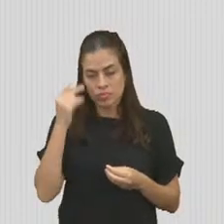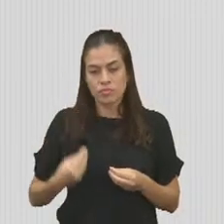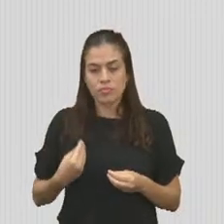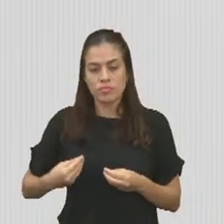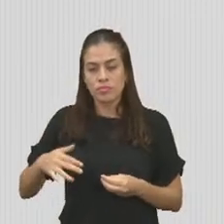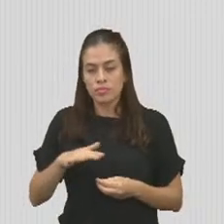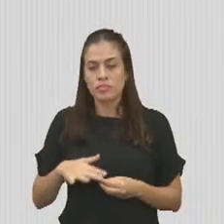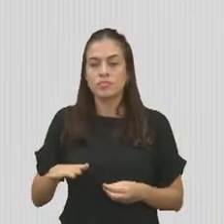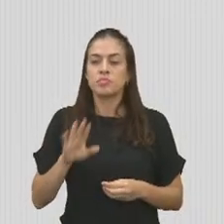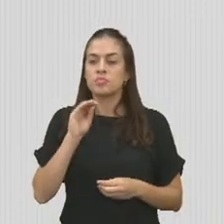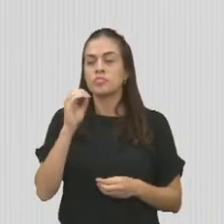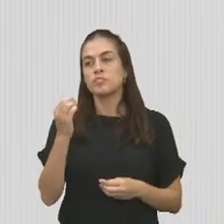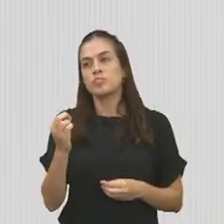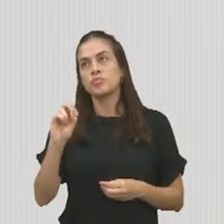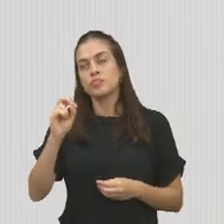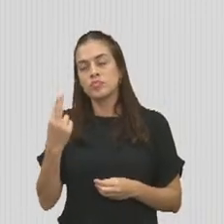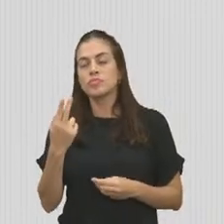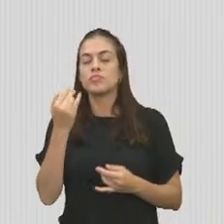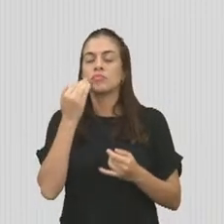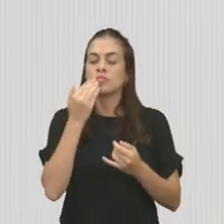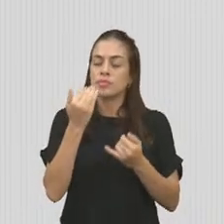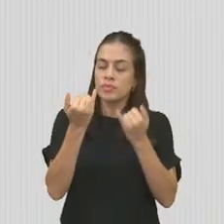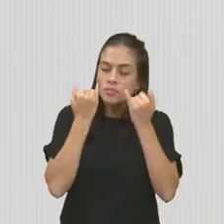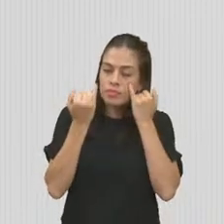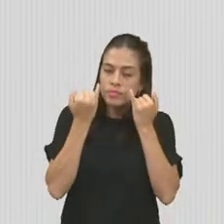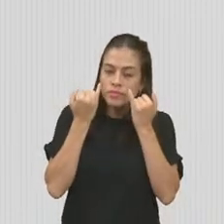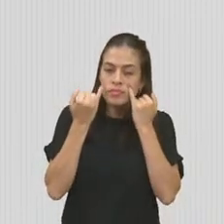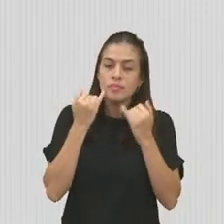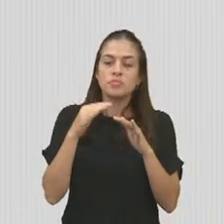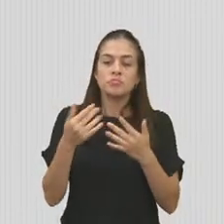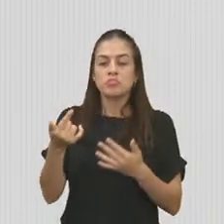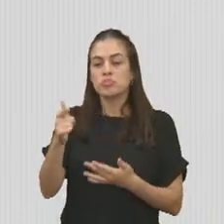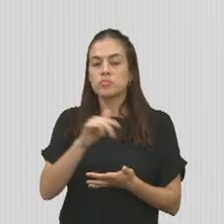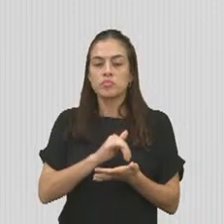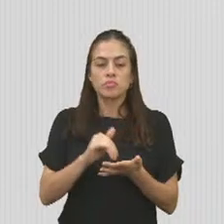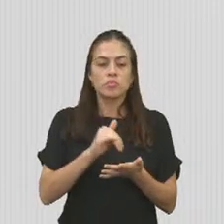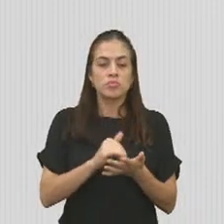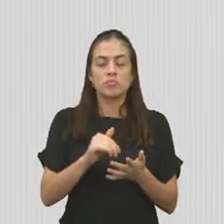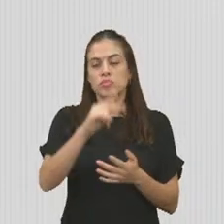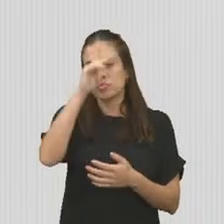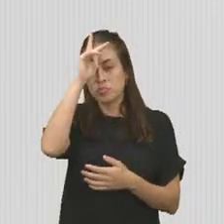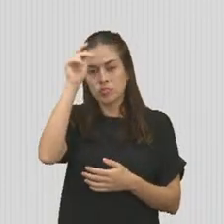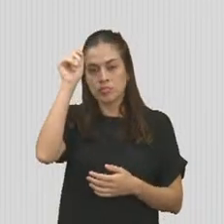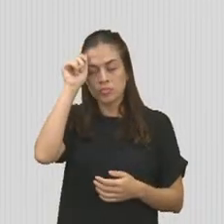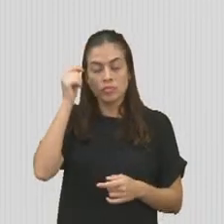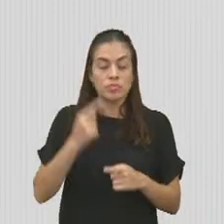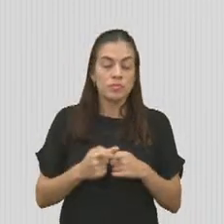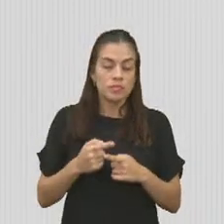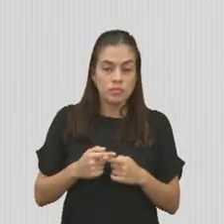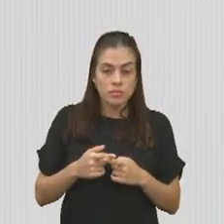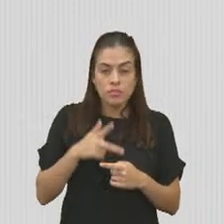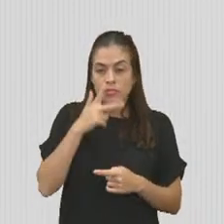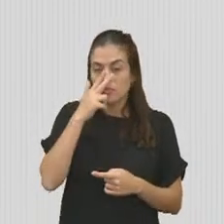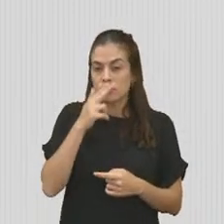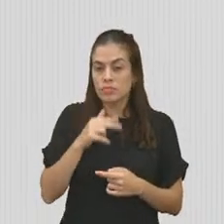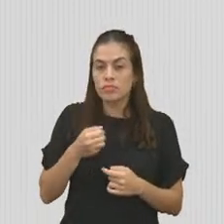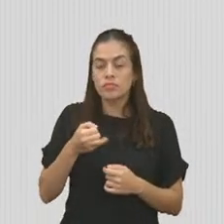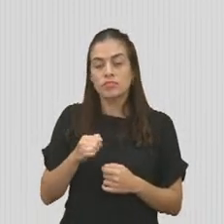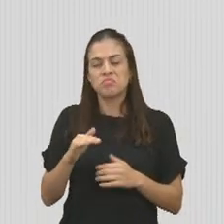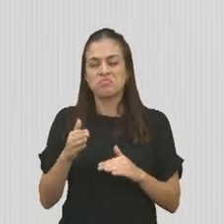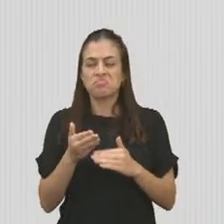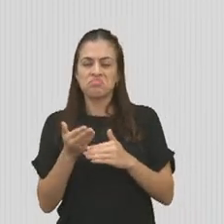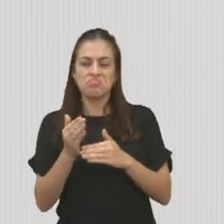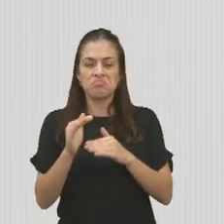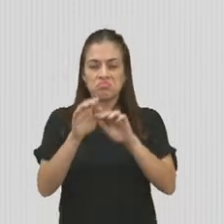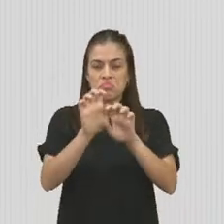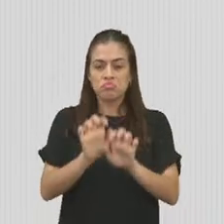vieram de pedidos de informação, ou vieram espontaneamente por algum secretário, pela prefeitura, porque a gente sempre acha que quando a gente não se baseia em dados, quando a gente não se